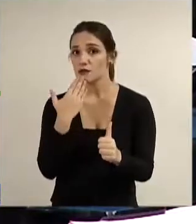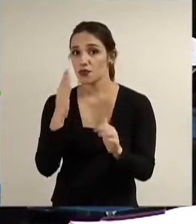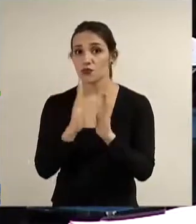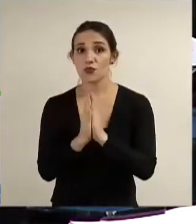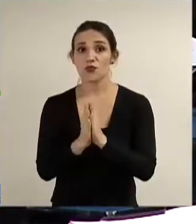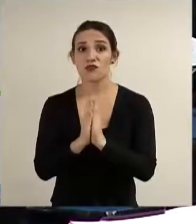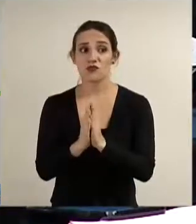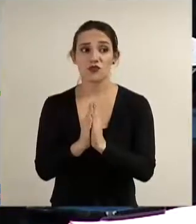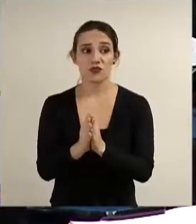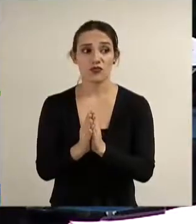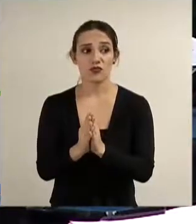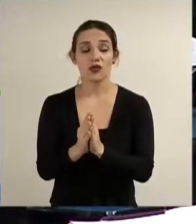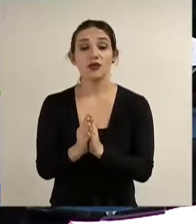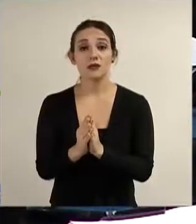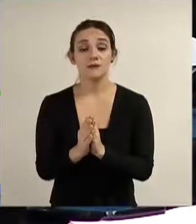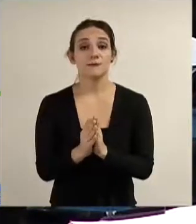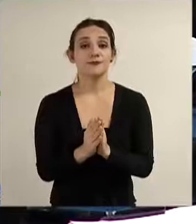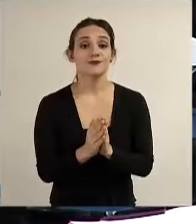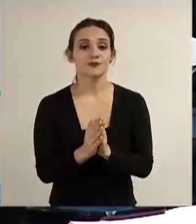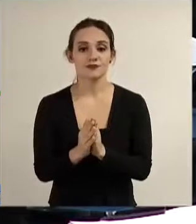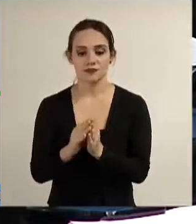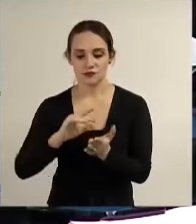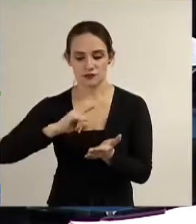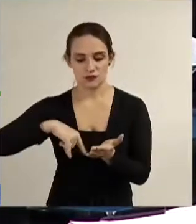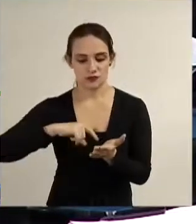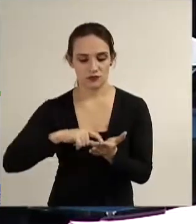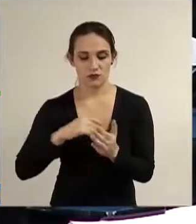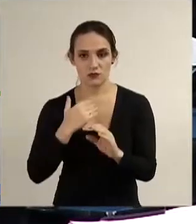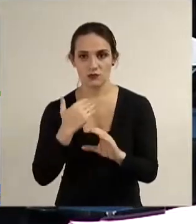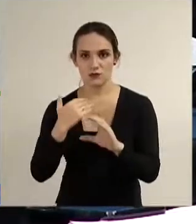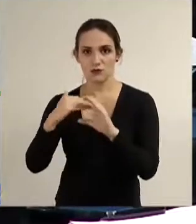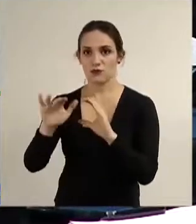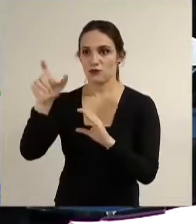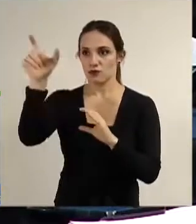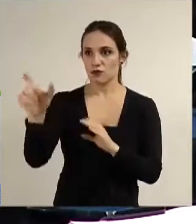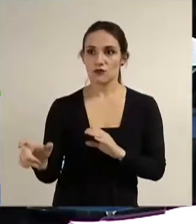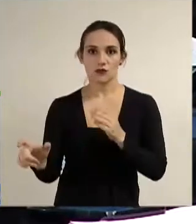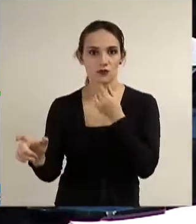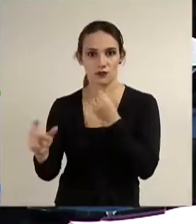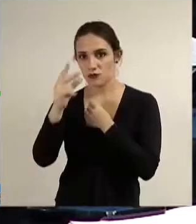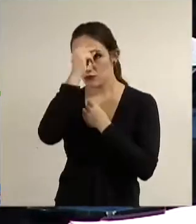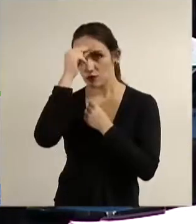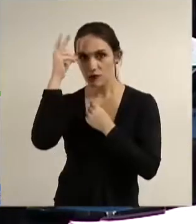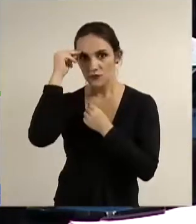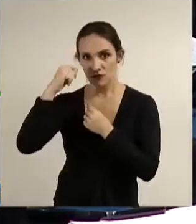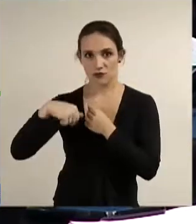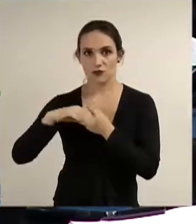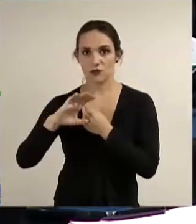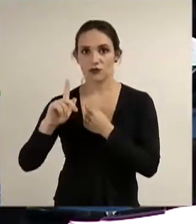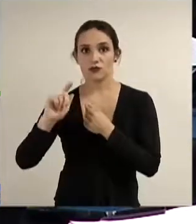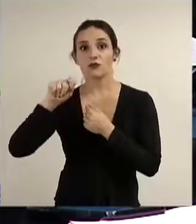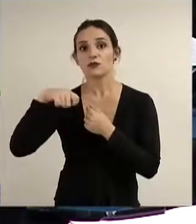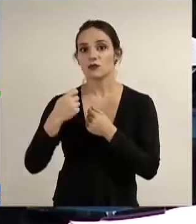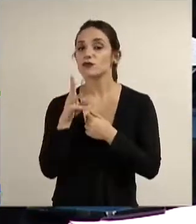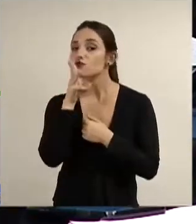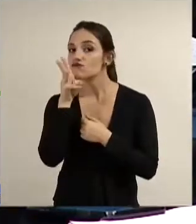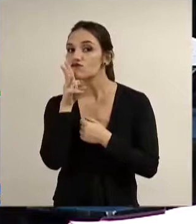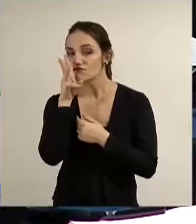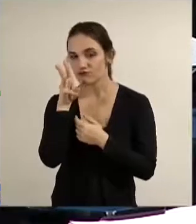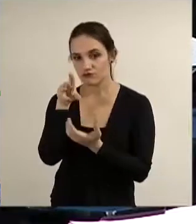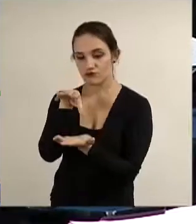seja caminhado expediente deste poder ao prefeito municipal de Campo Grande, Marcos Marcelo Trade, com